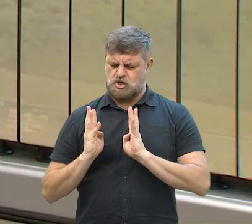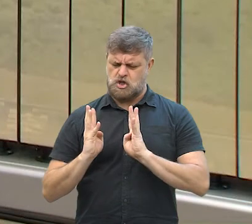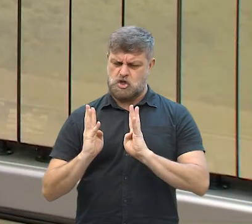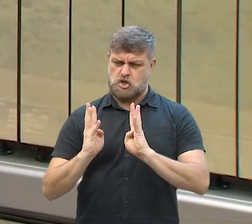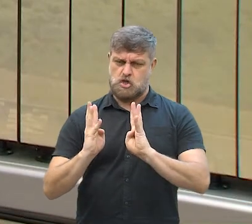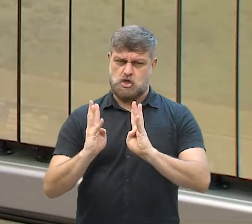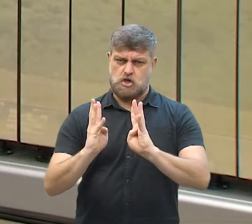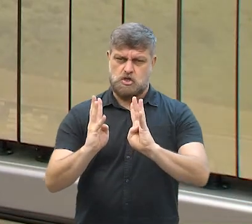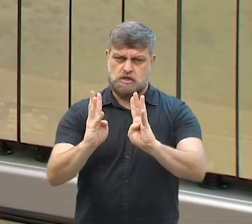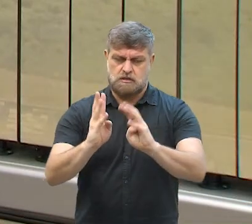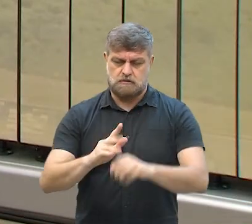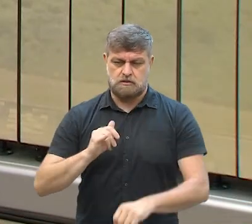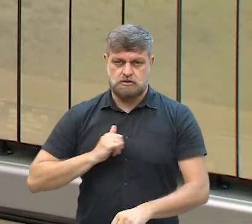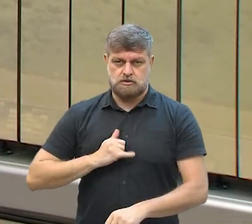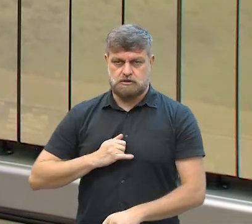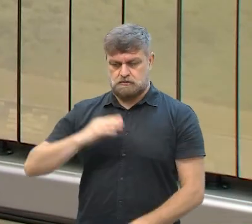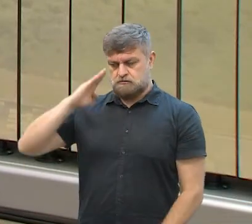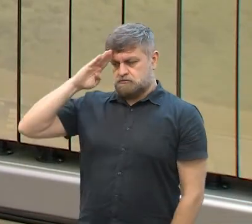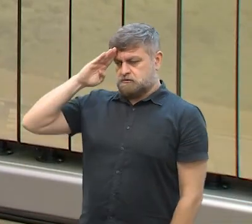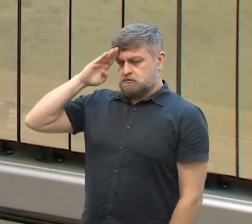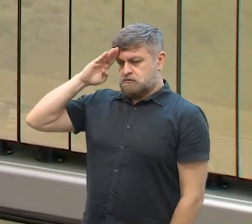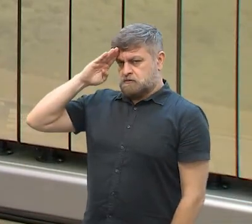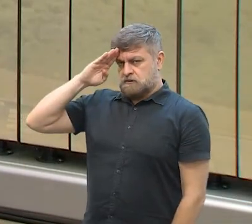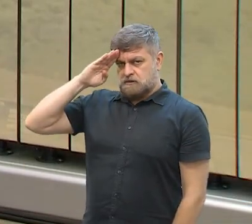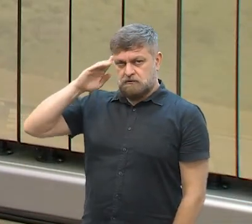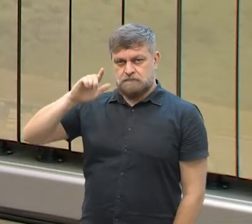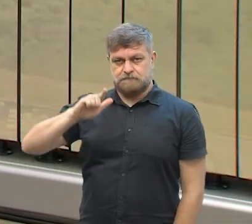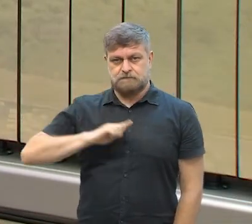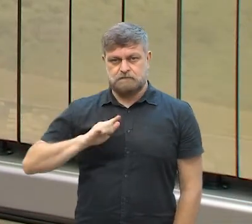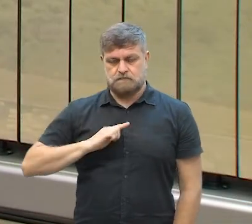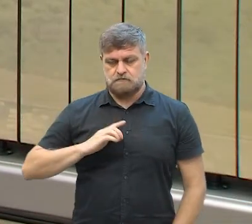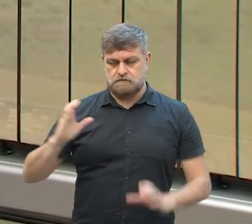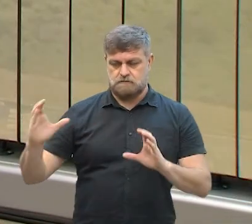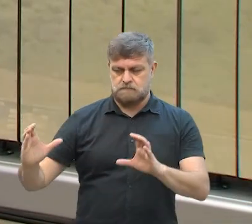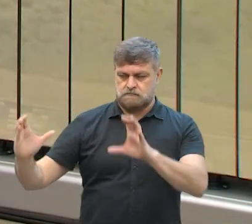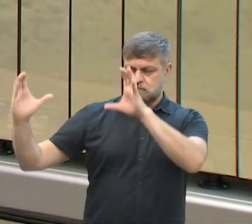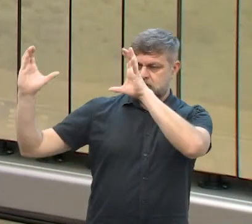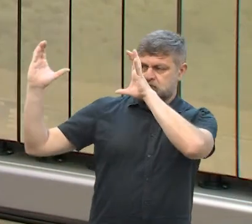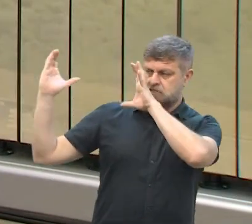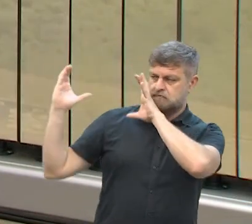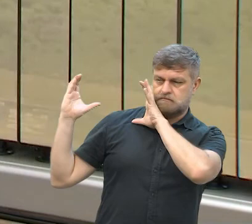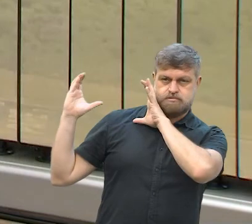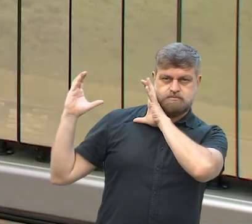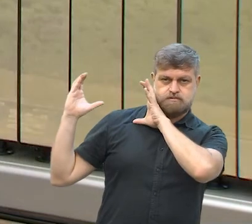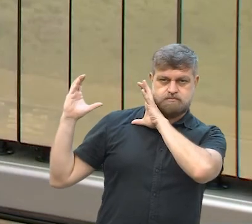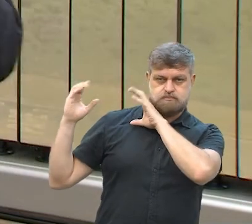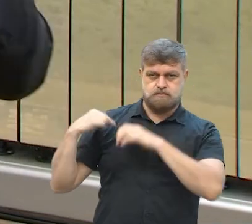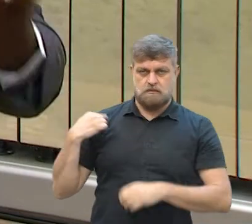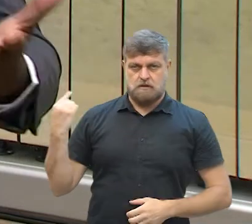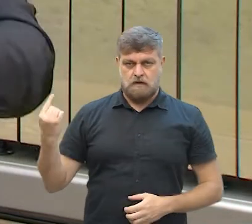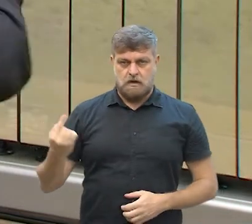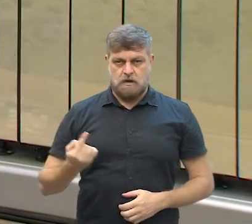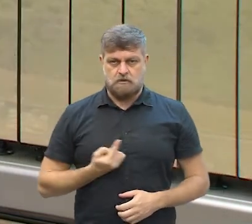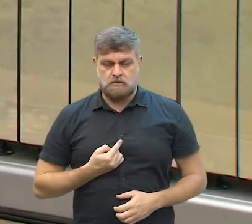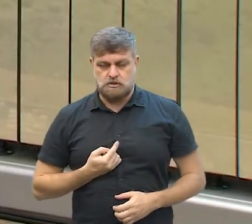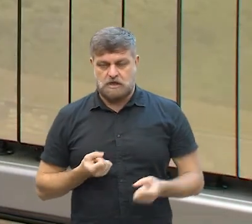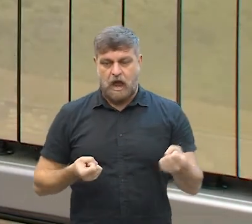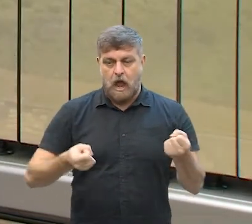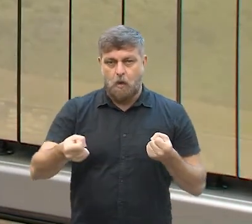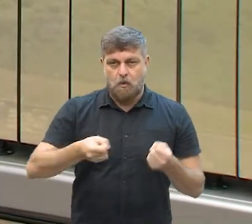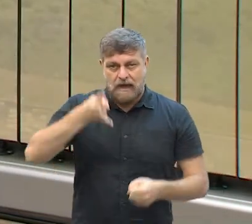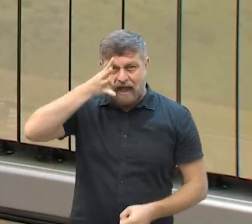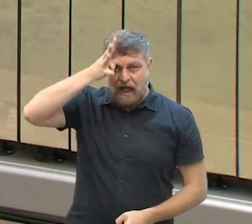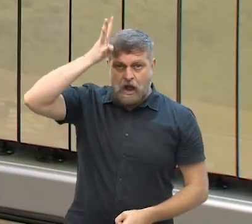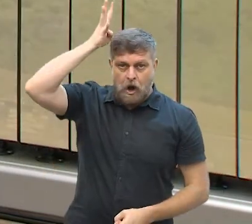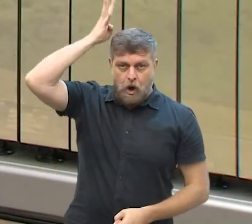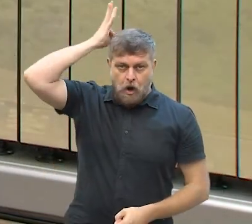escoltado pela aeronáutica, né, soldados aeronáuticos. Eles passaram o caixão para nós, colocamos no carro